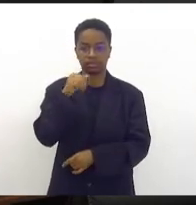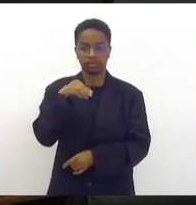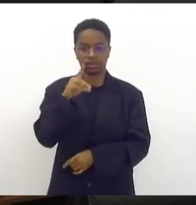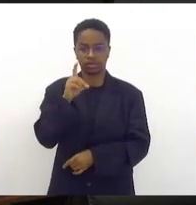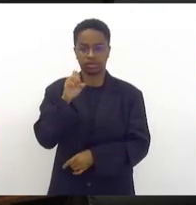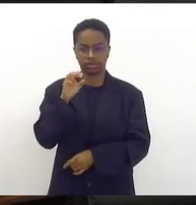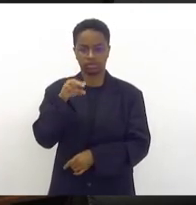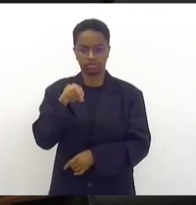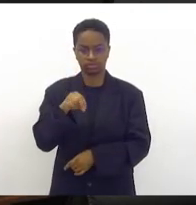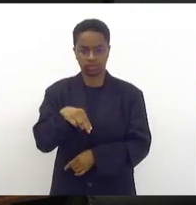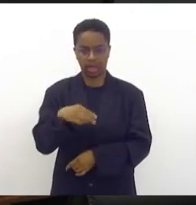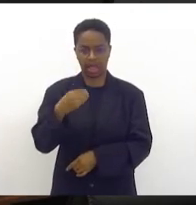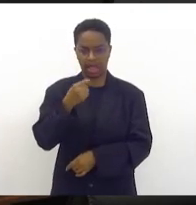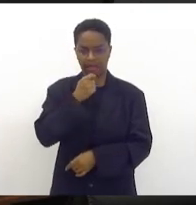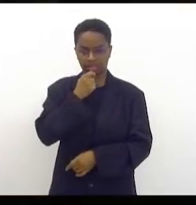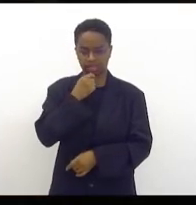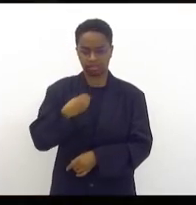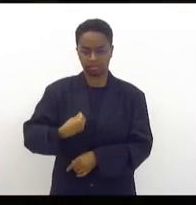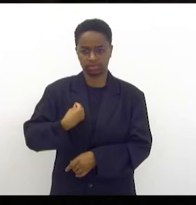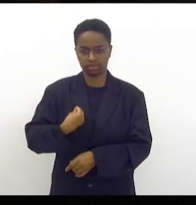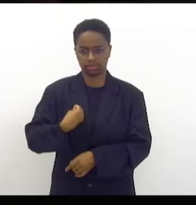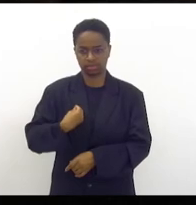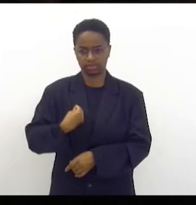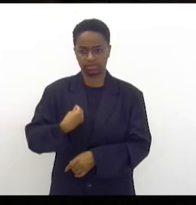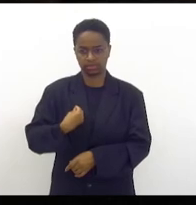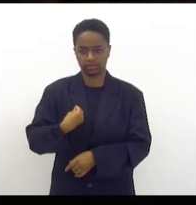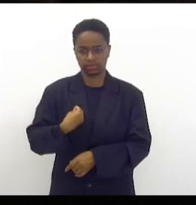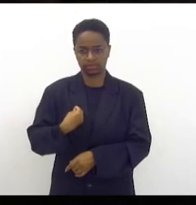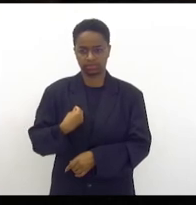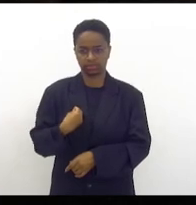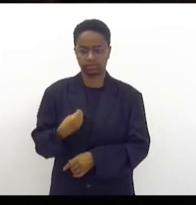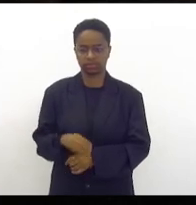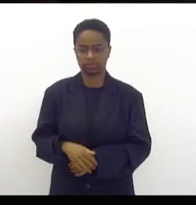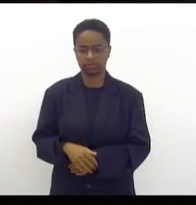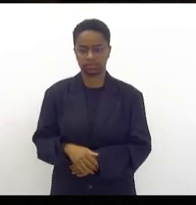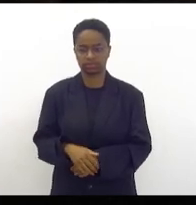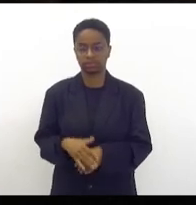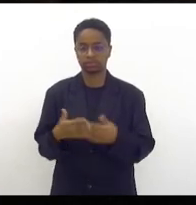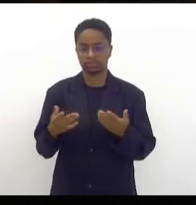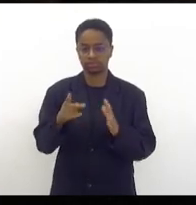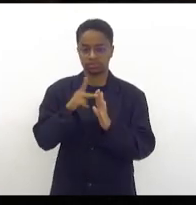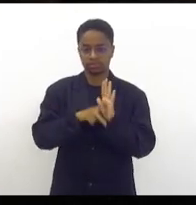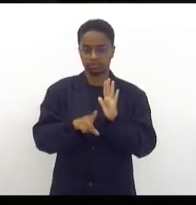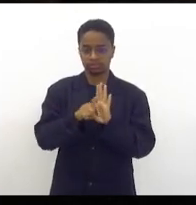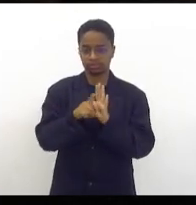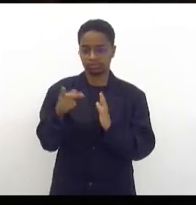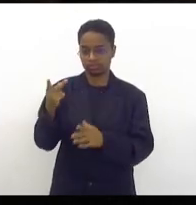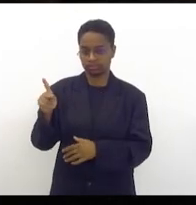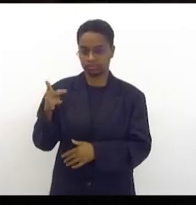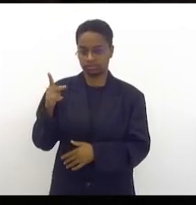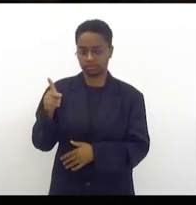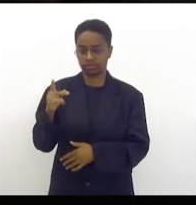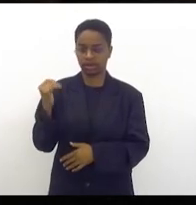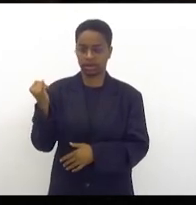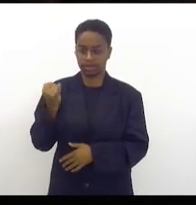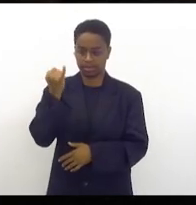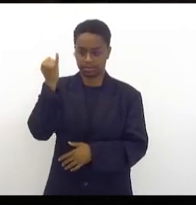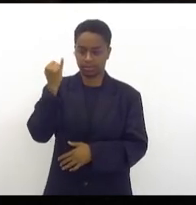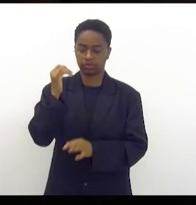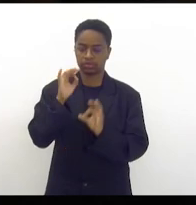encontra? Deputado Anderson Moraes? Bom, esse projeto de lei do deputado Anderson, é muito